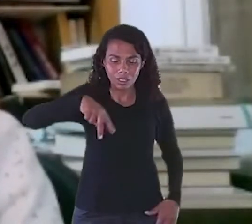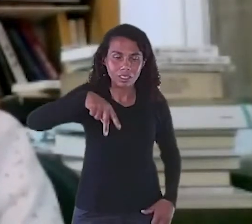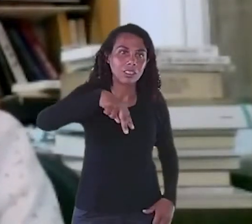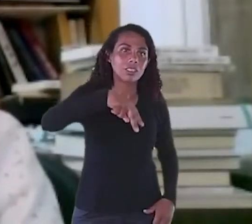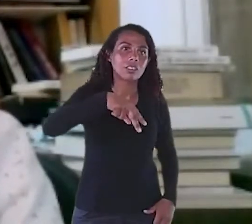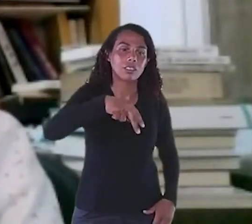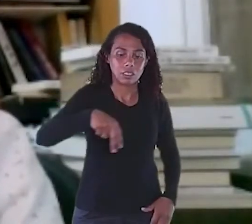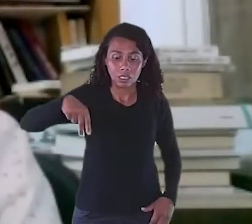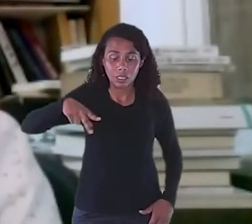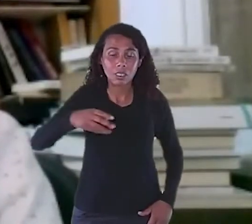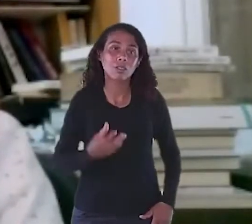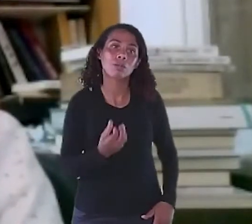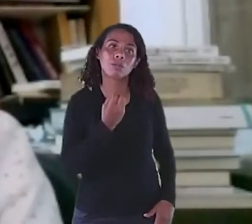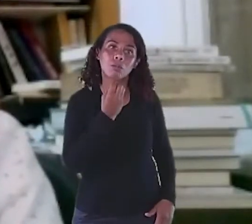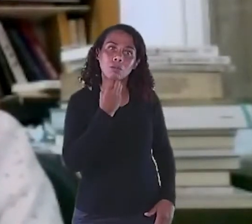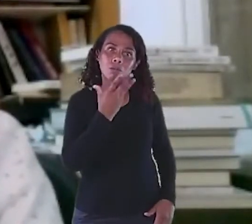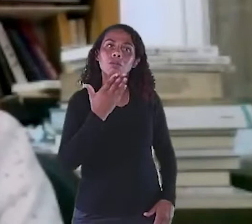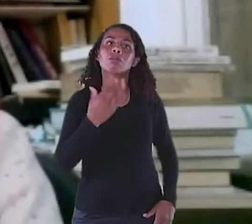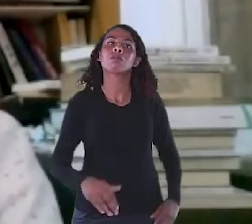Enfim,